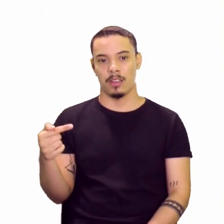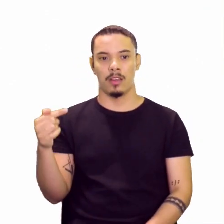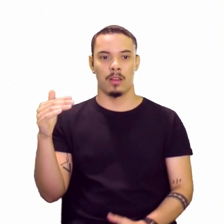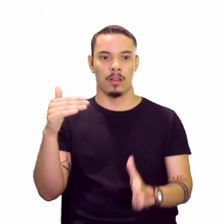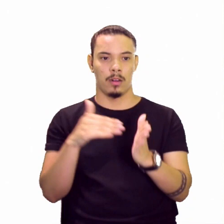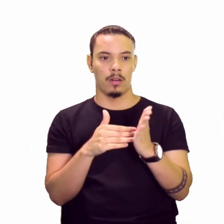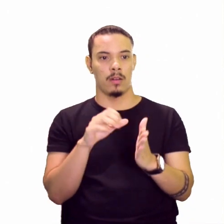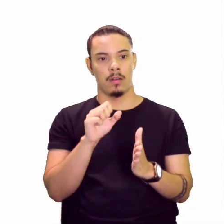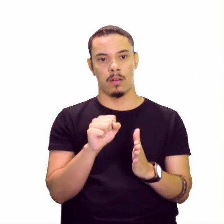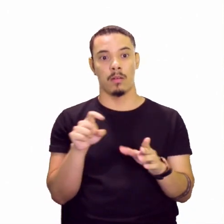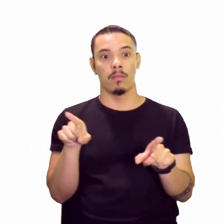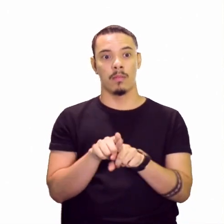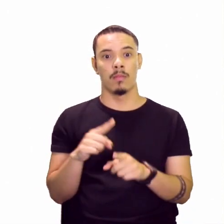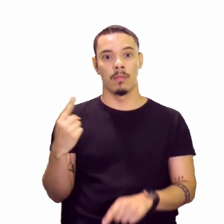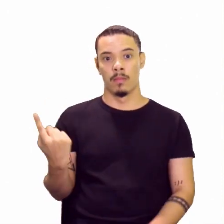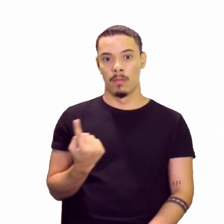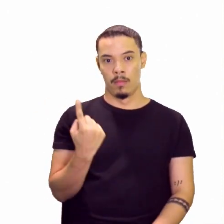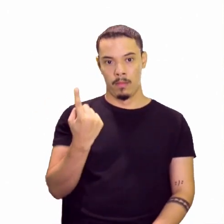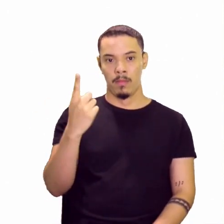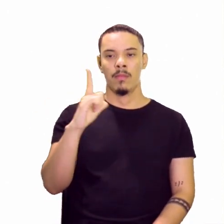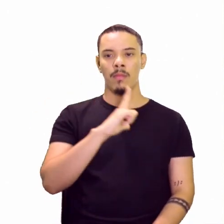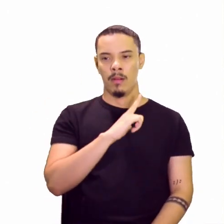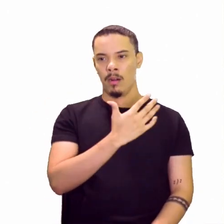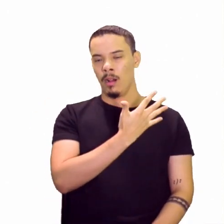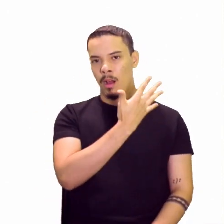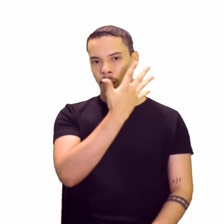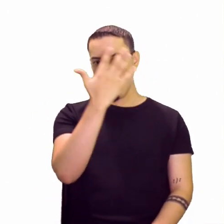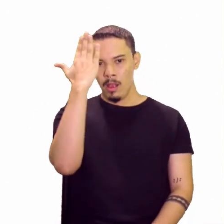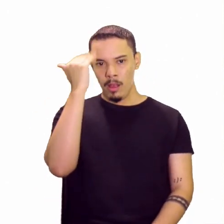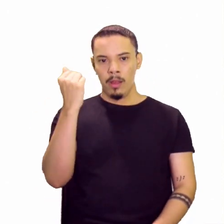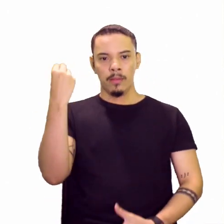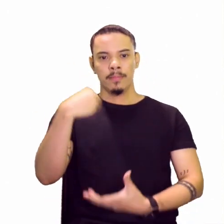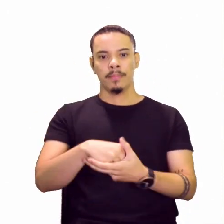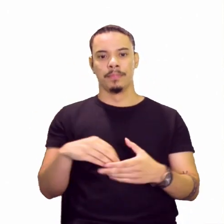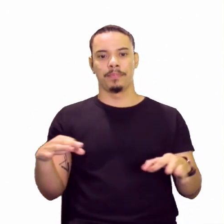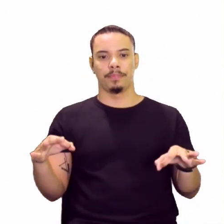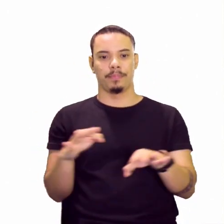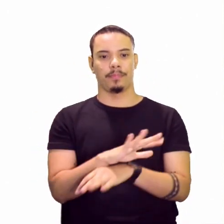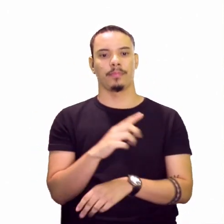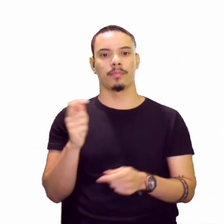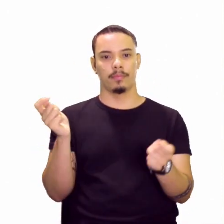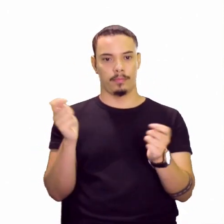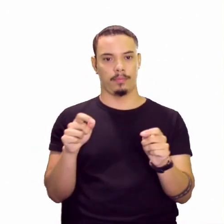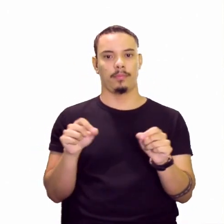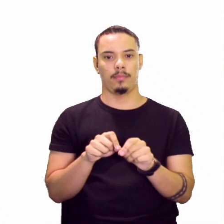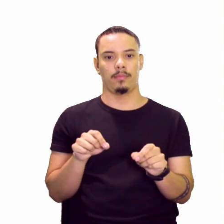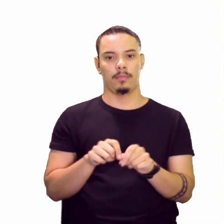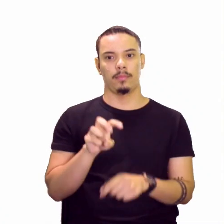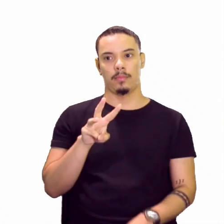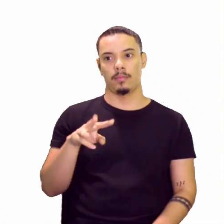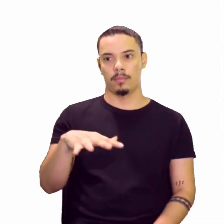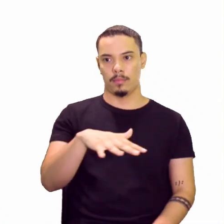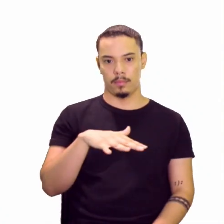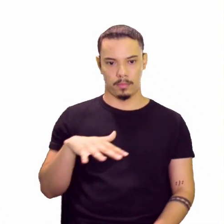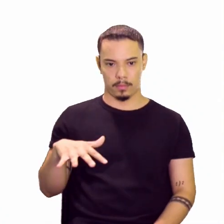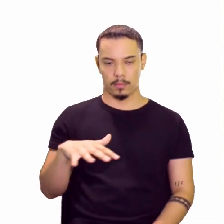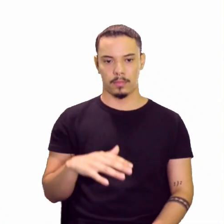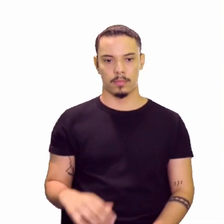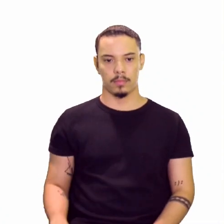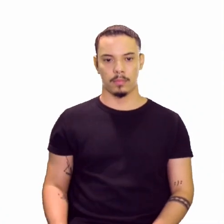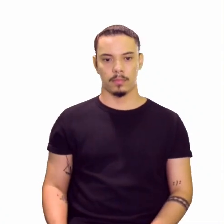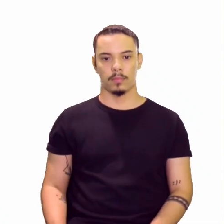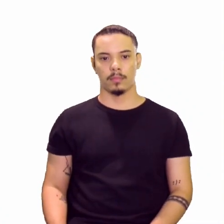e o 11. Aqui a altura. E o 8 e o 2 é outro retângulo. Faria 3 áreas nesse aí. Então aqui eu tenho 11